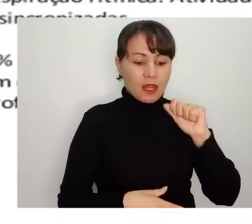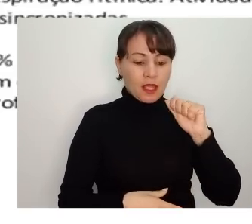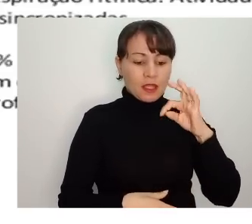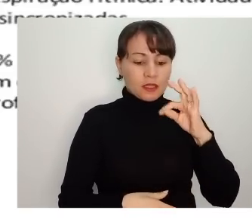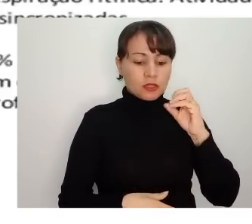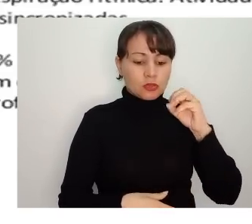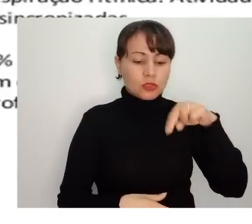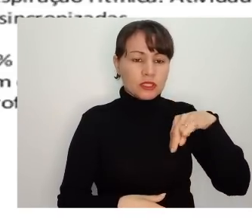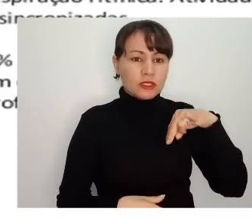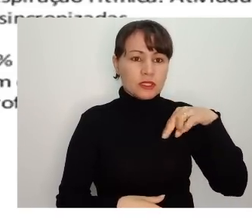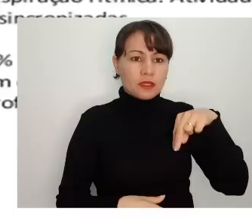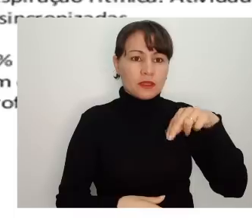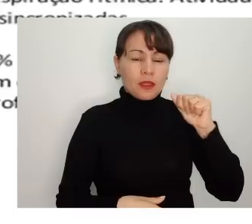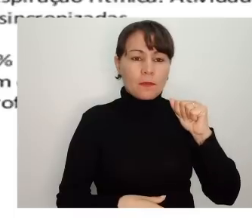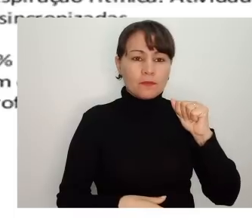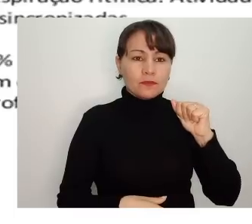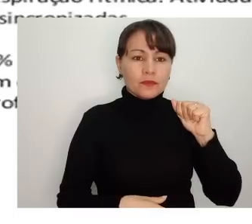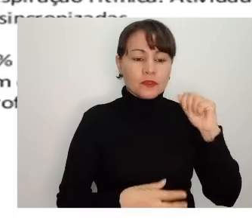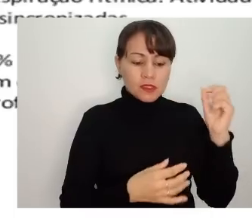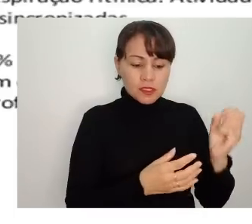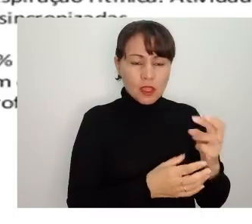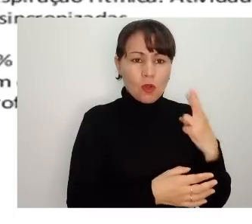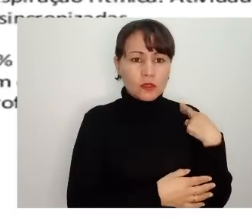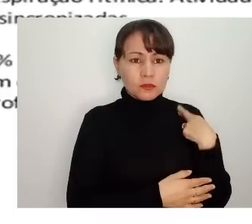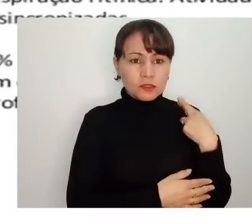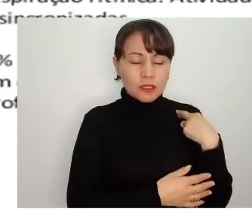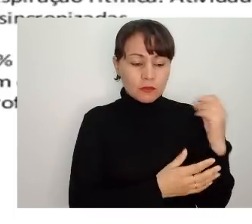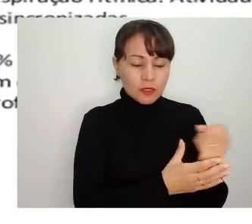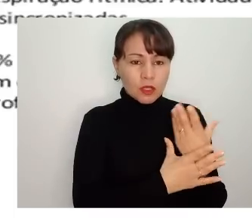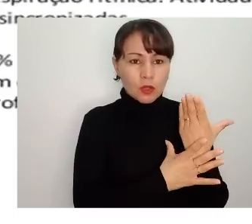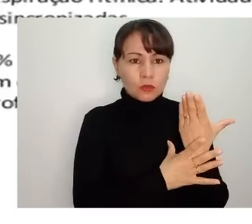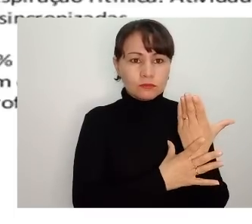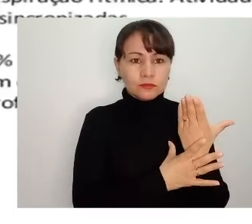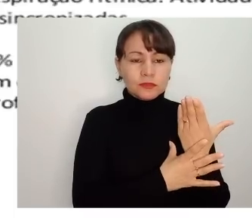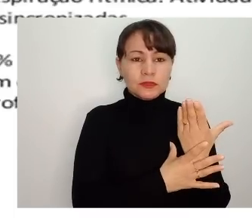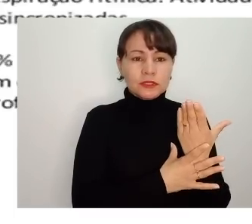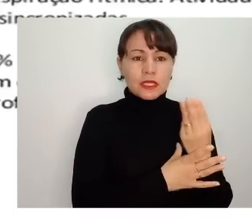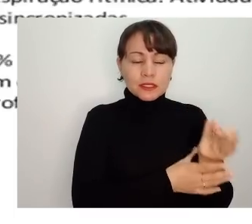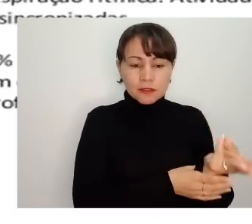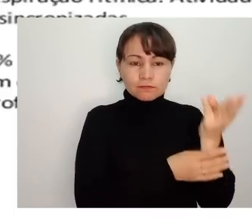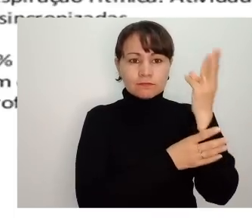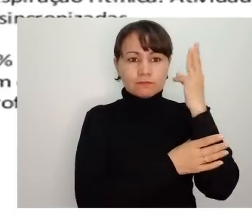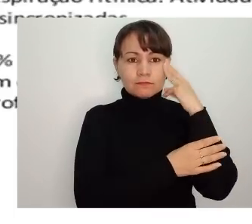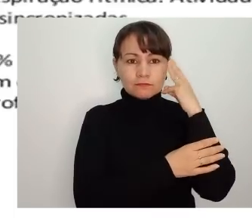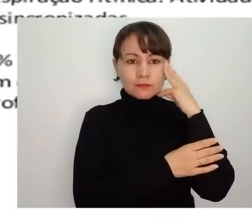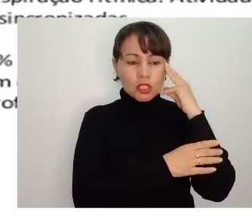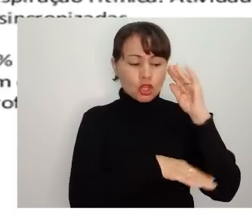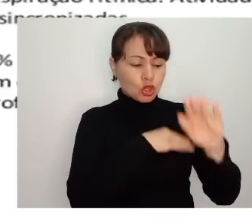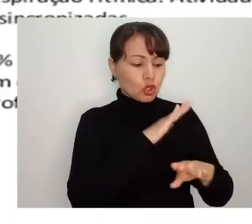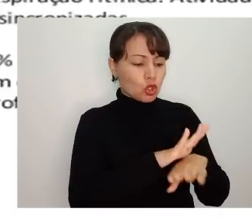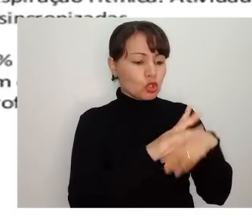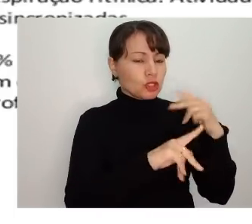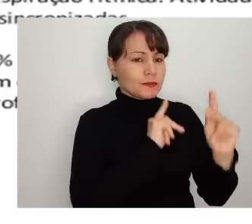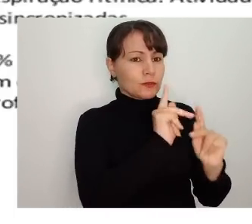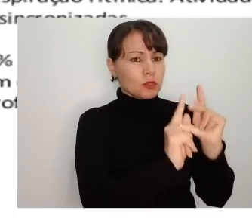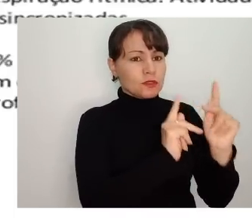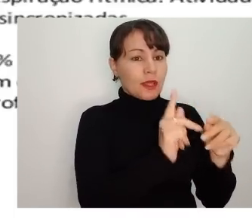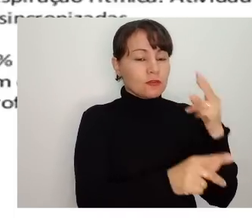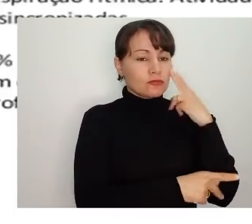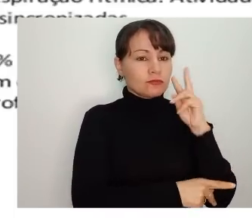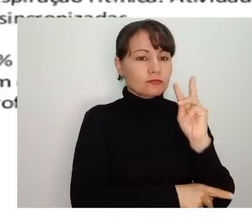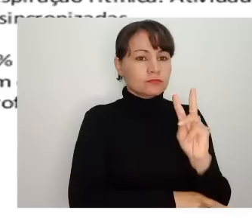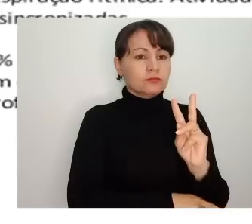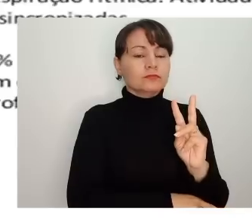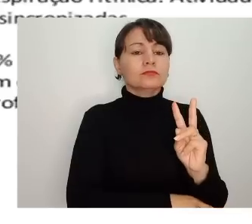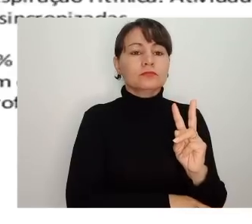melatonina, que é um hormônio responsável para que aconteça essa consolidação, todo esse processo que